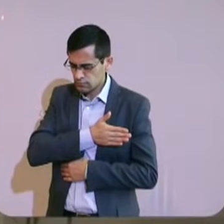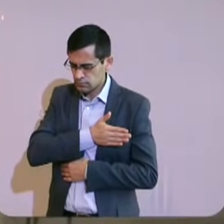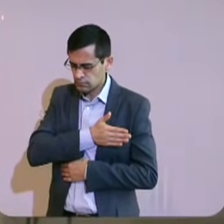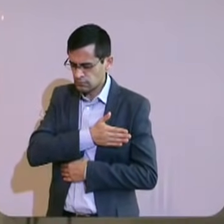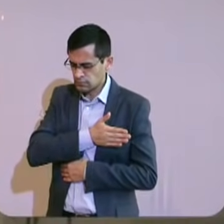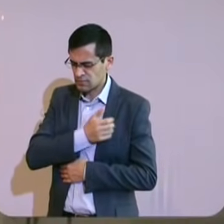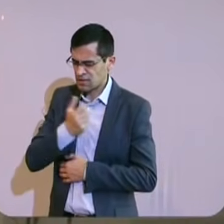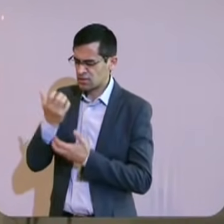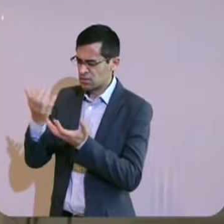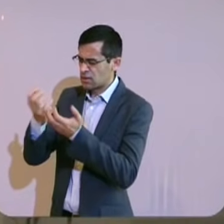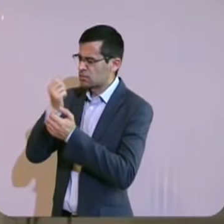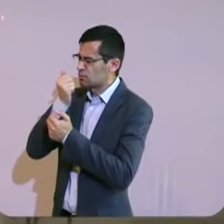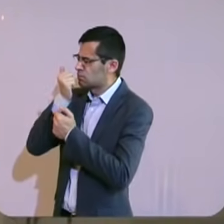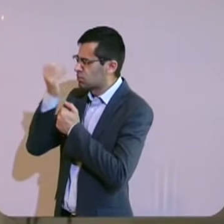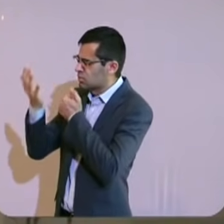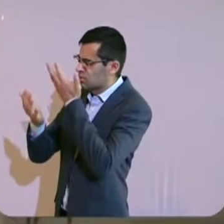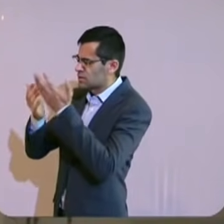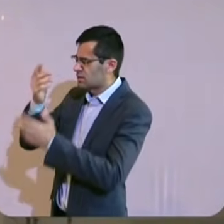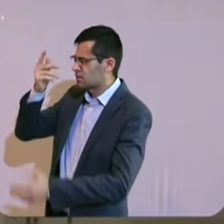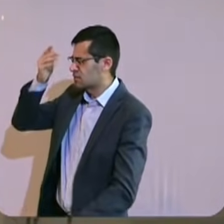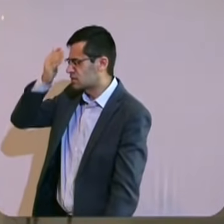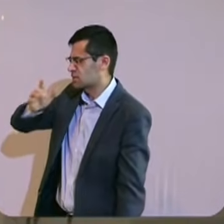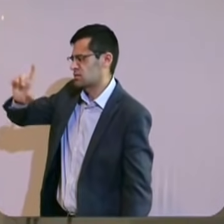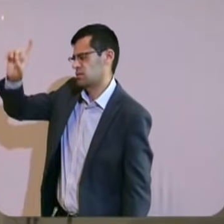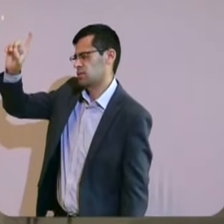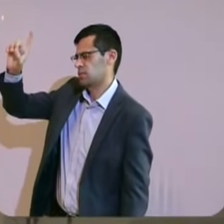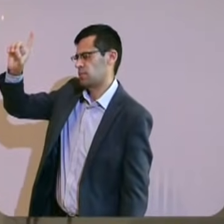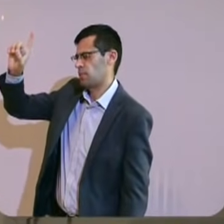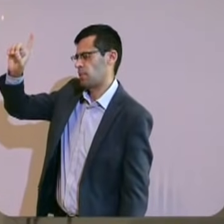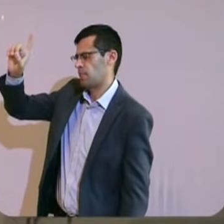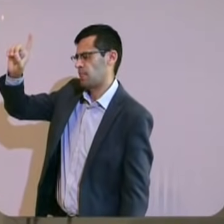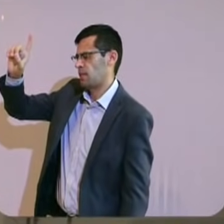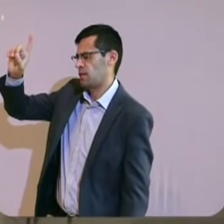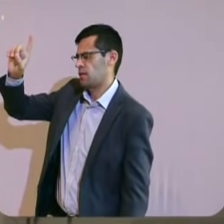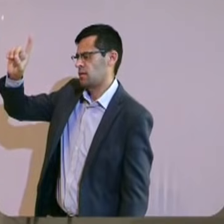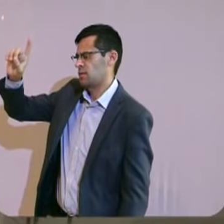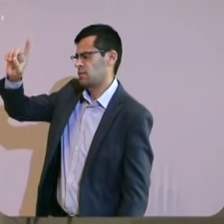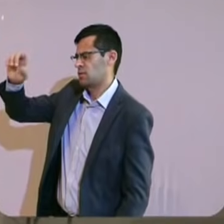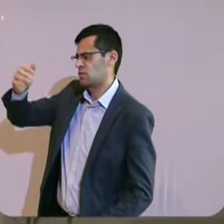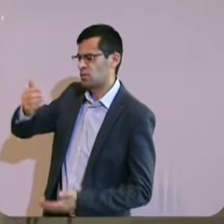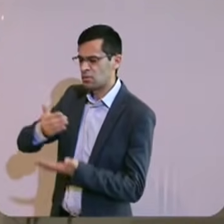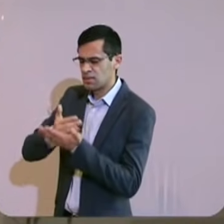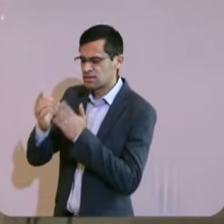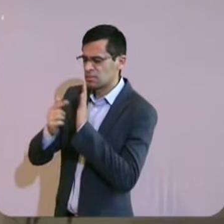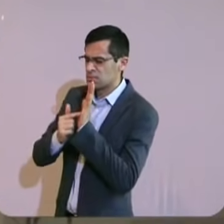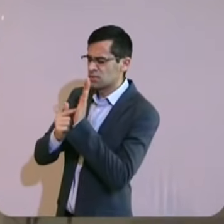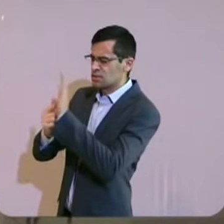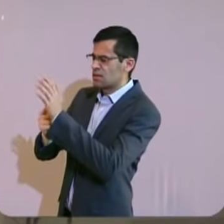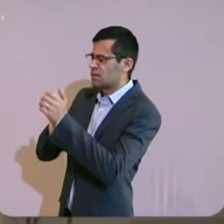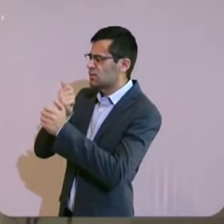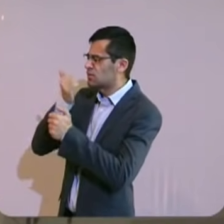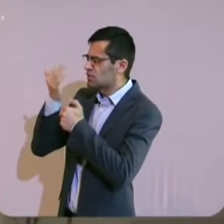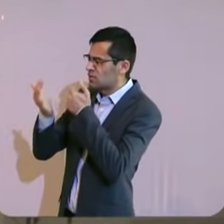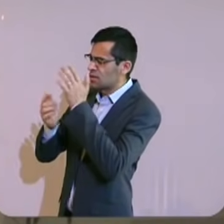E eu quero confessá-las. E aí você vai dizendo: o que é que o Senhor revelou para